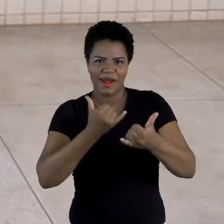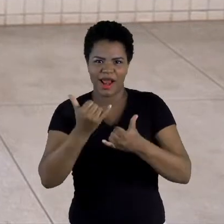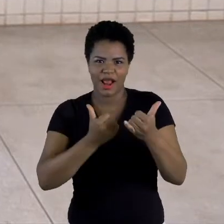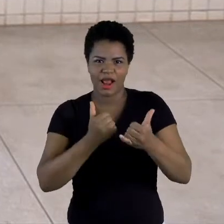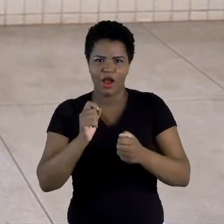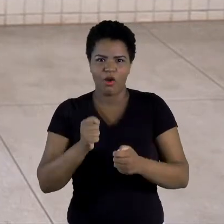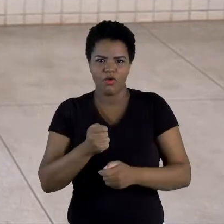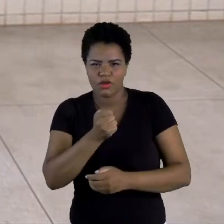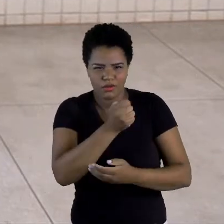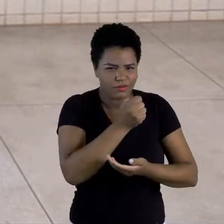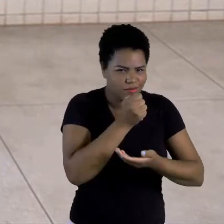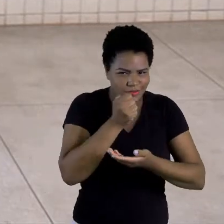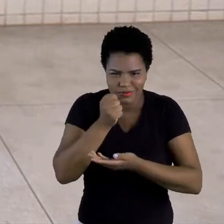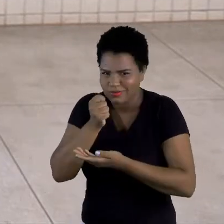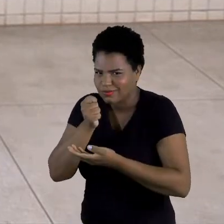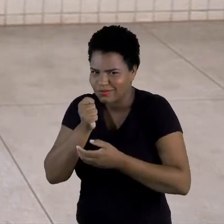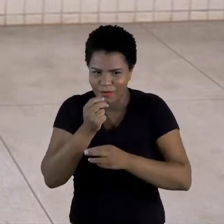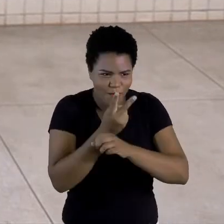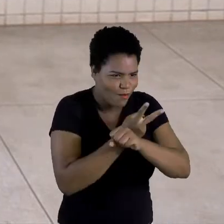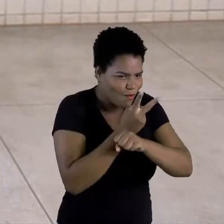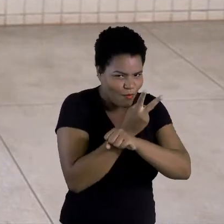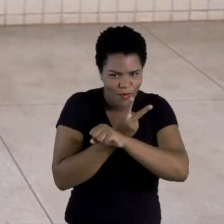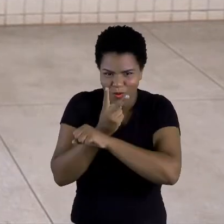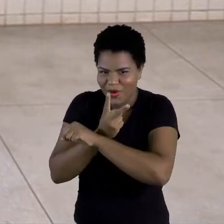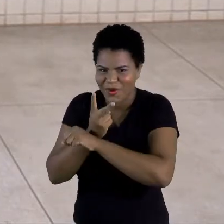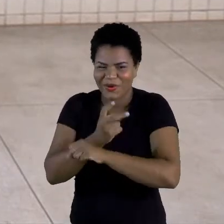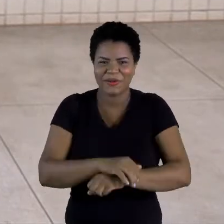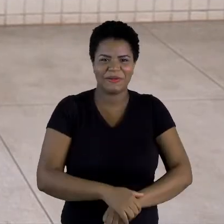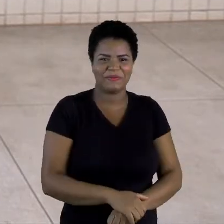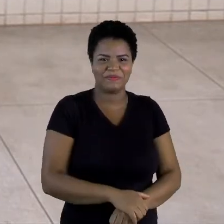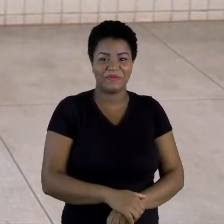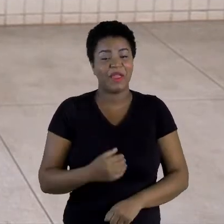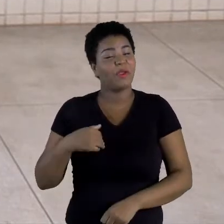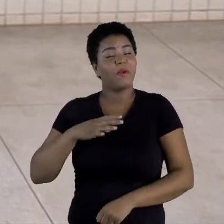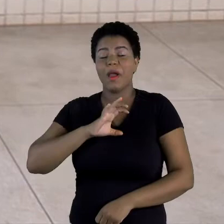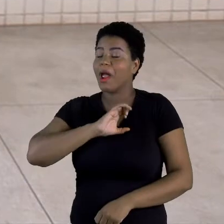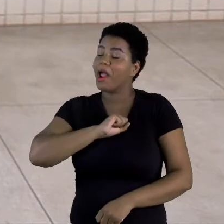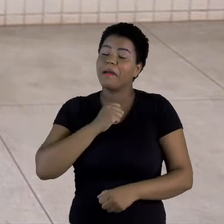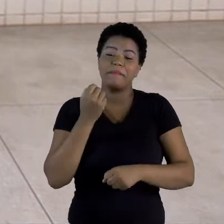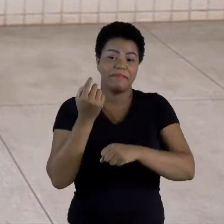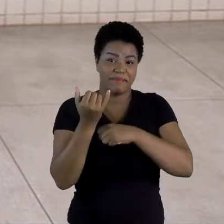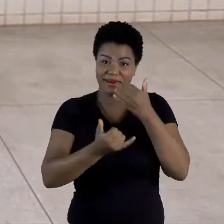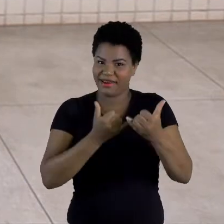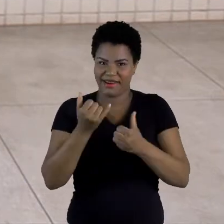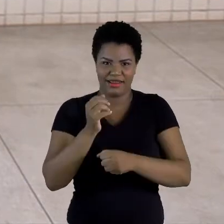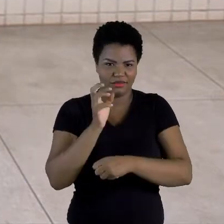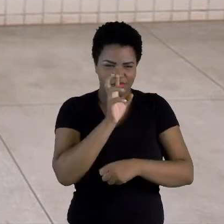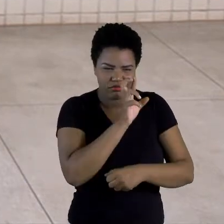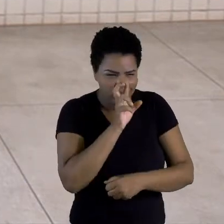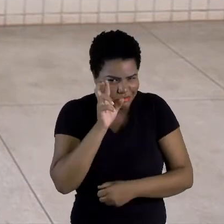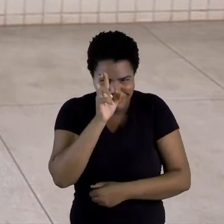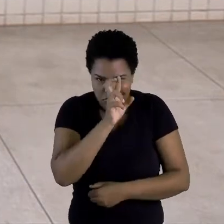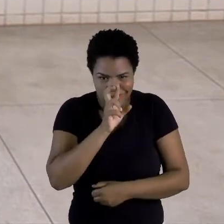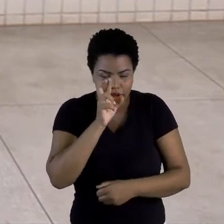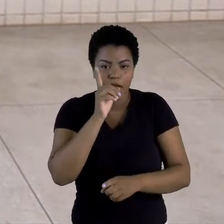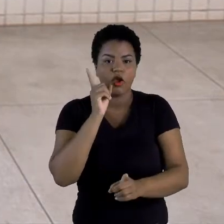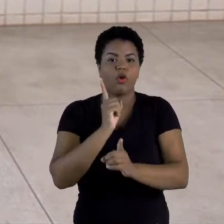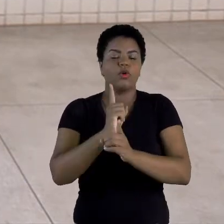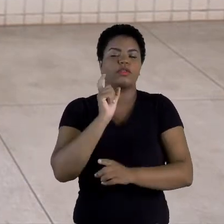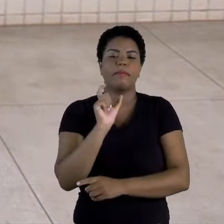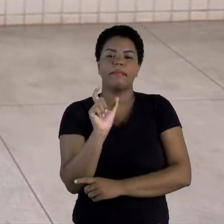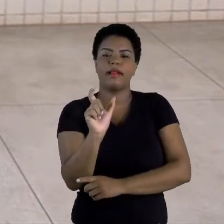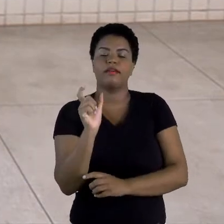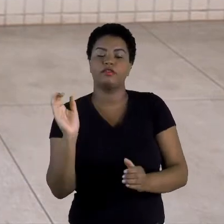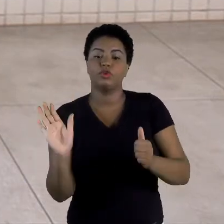Alguém já brincou de detetive? Eu amo brincar de detetive. Agora nós vamos brincar de detetive de achar palavras escondidas. Isso